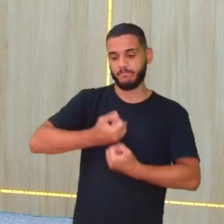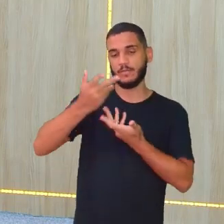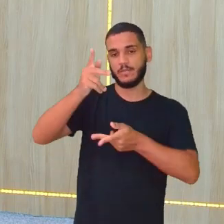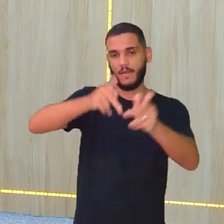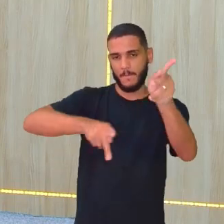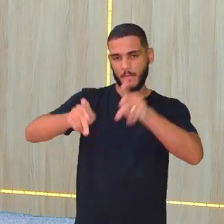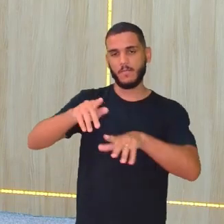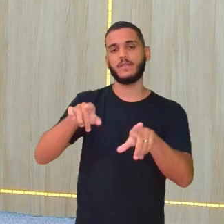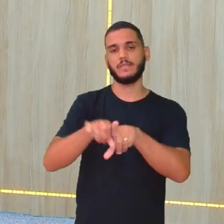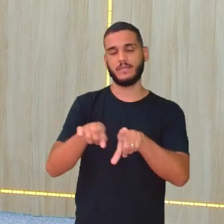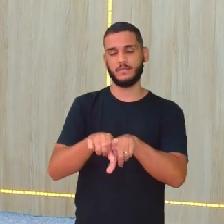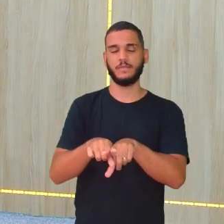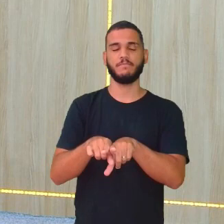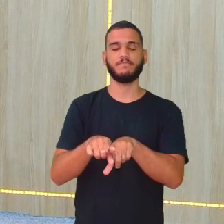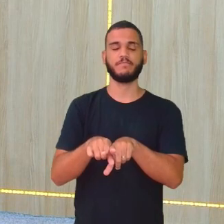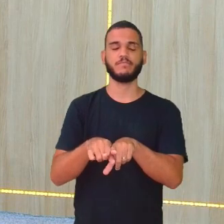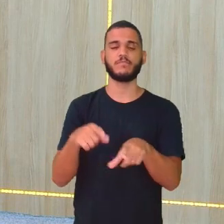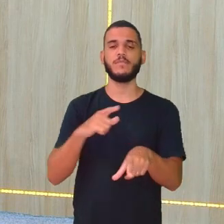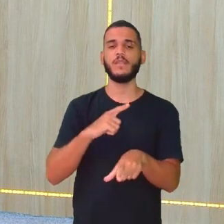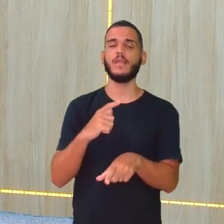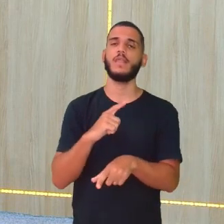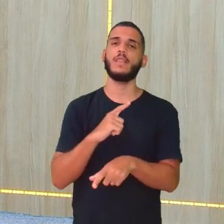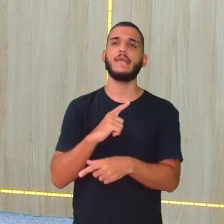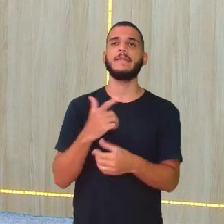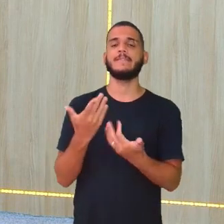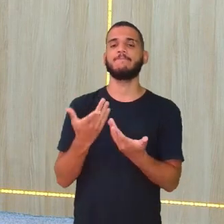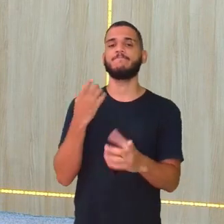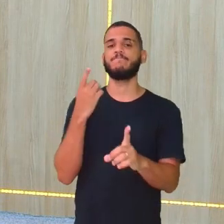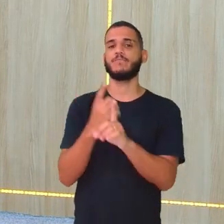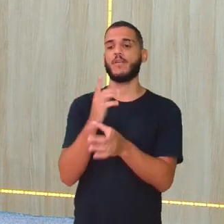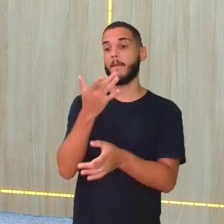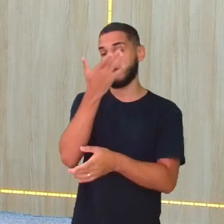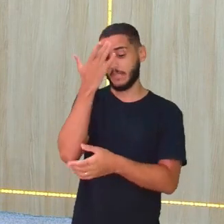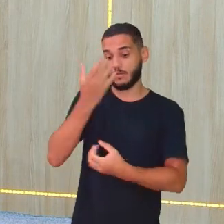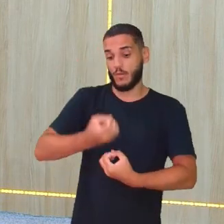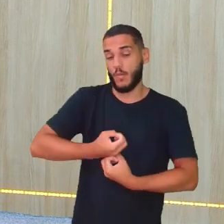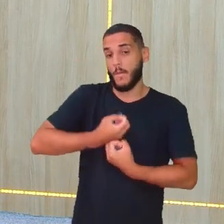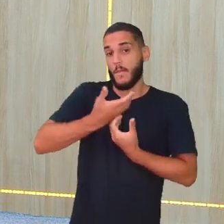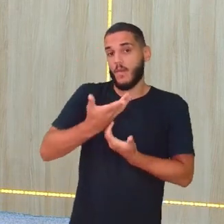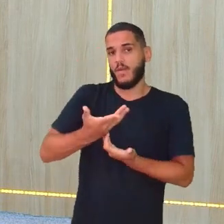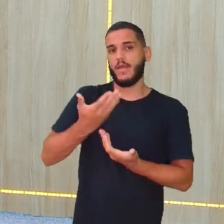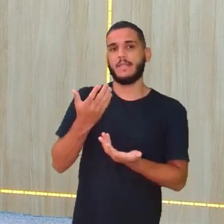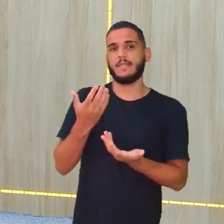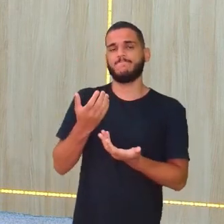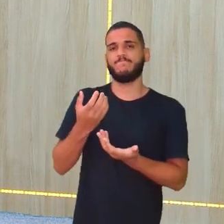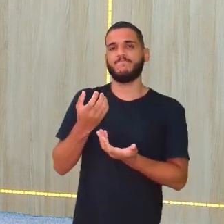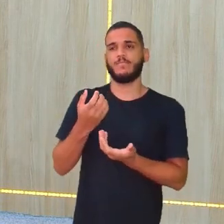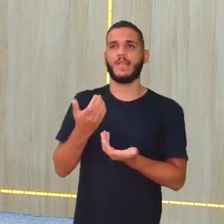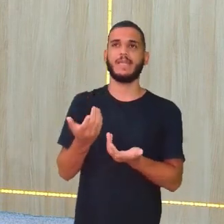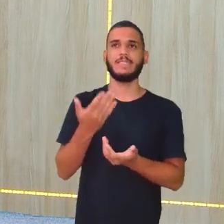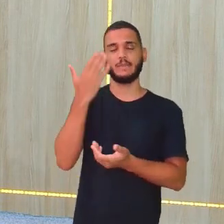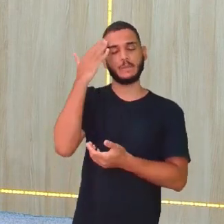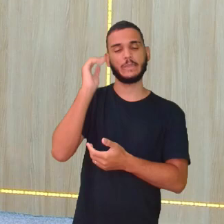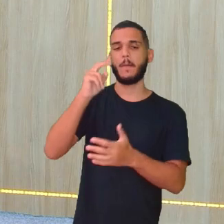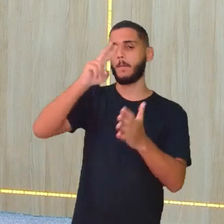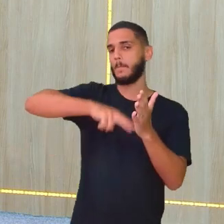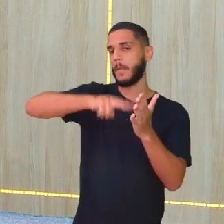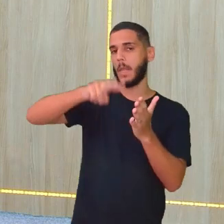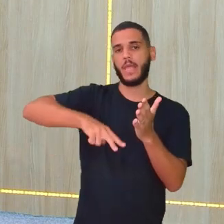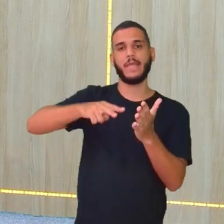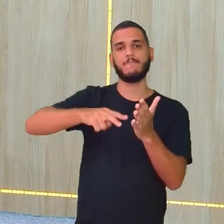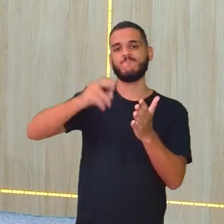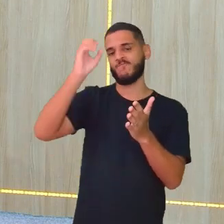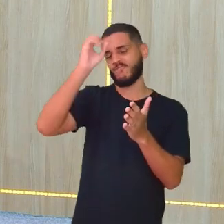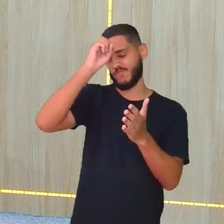popular, eu descobri, por exemplo, poetas que em sua poesia oral, ou seja, poetas que não sabem ler nem escrever,